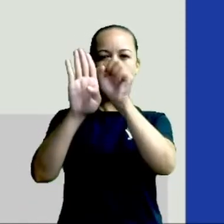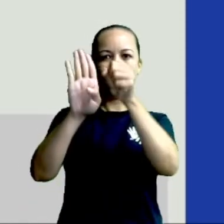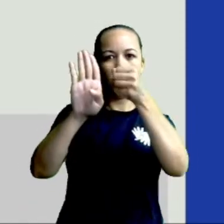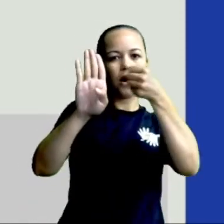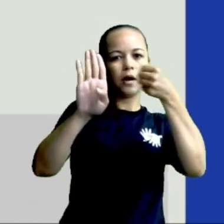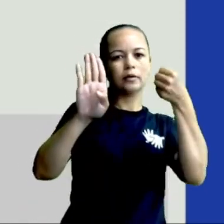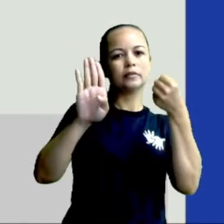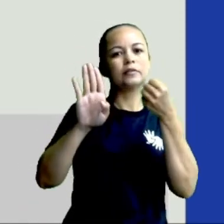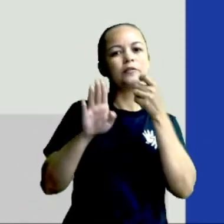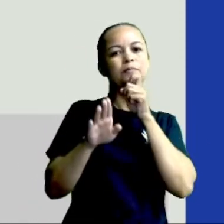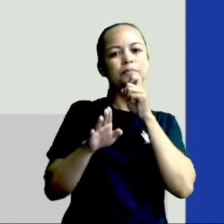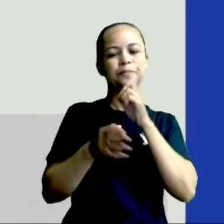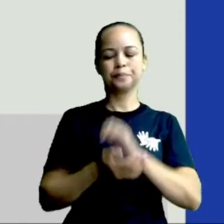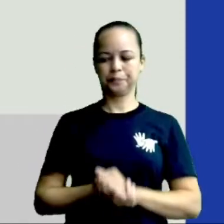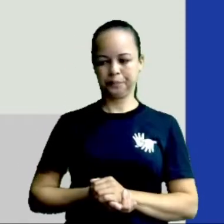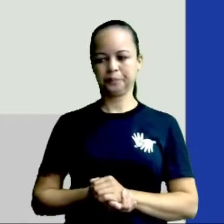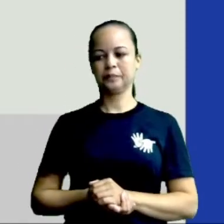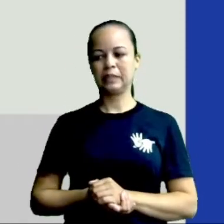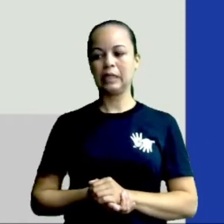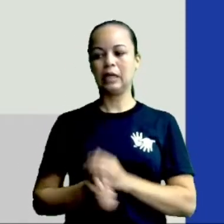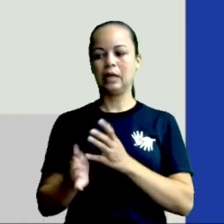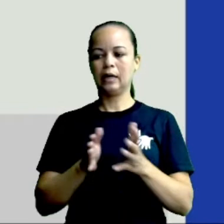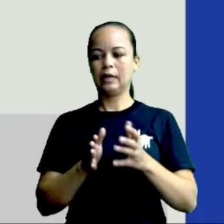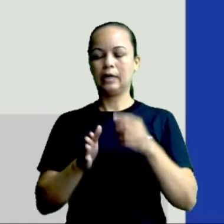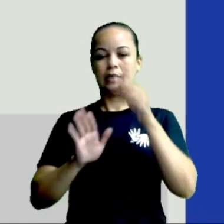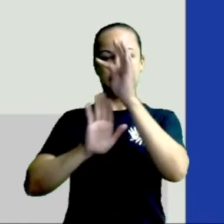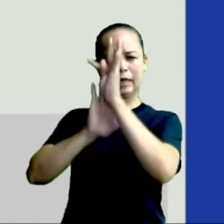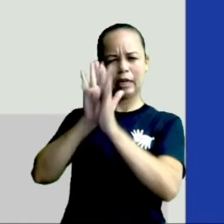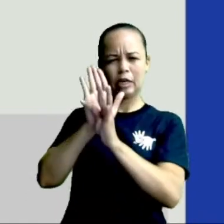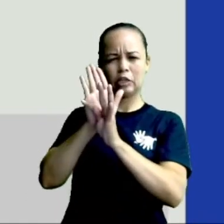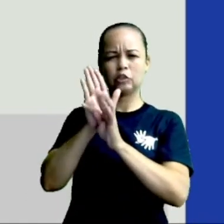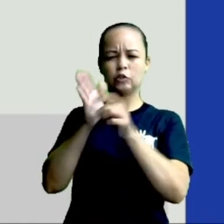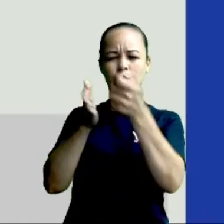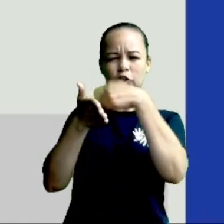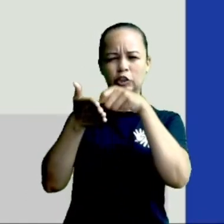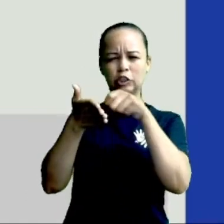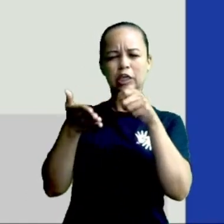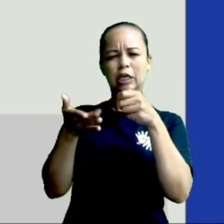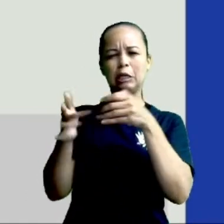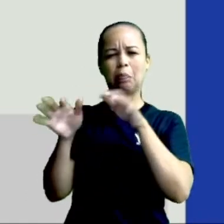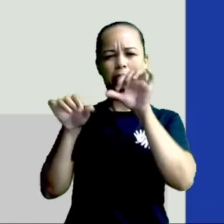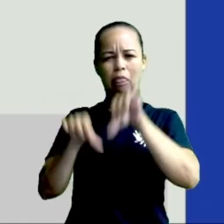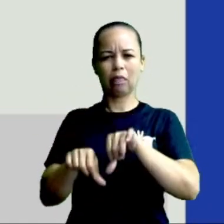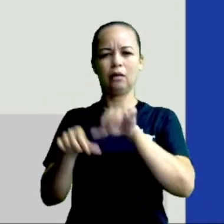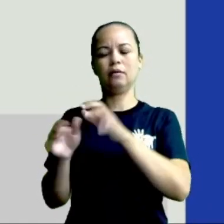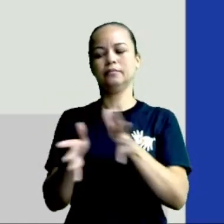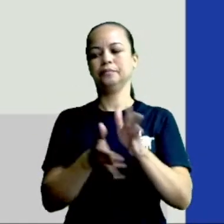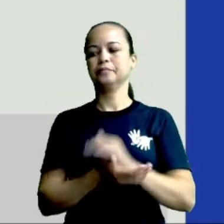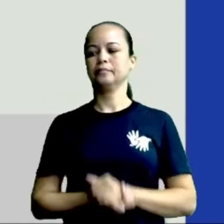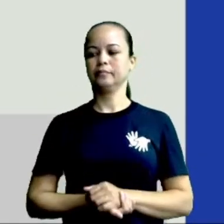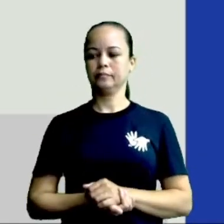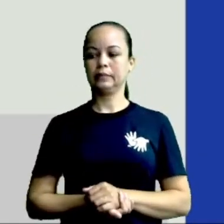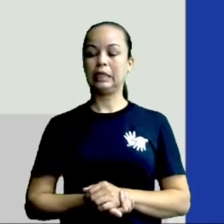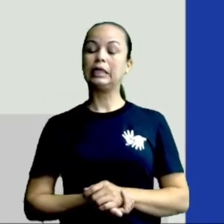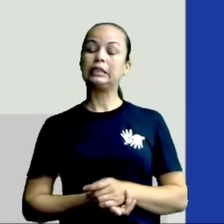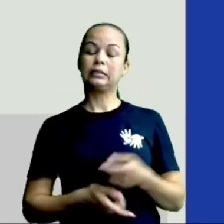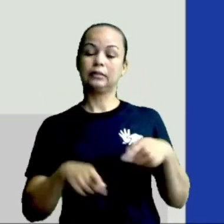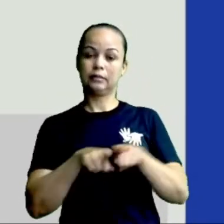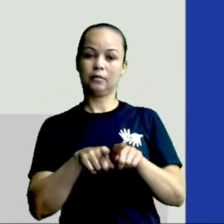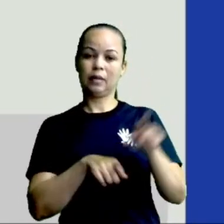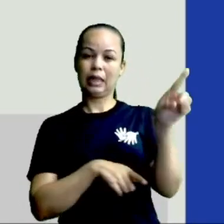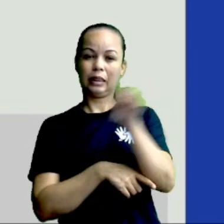mal escrito. Então, aqui é advérbio de modo. Temos também de negação. Não,